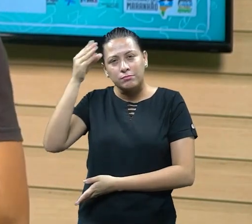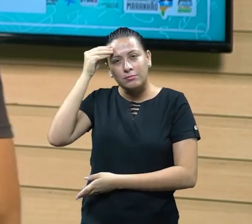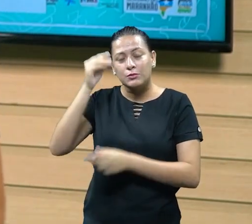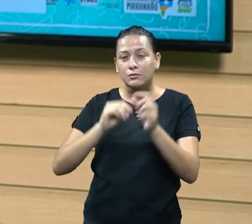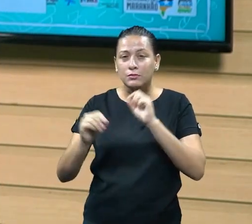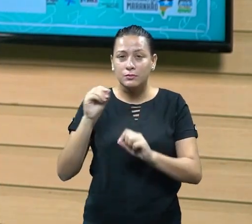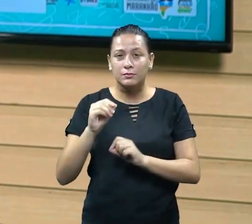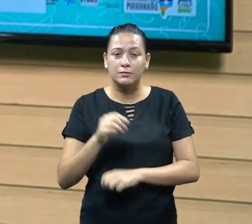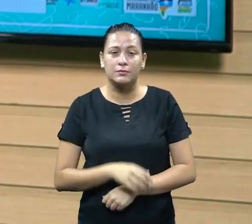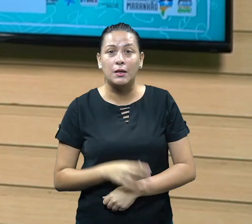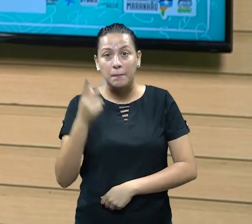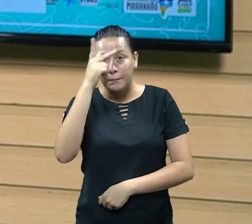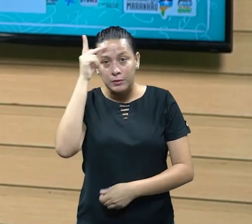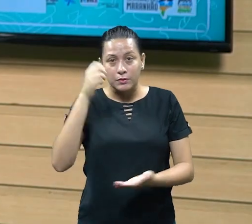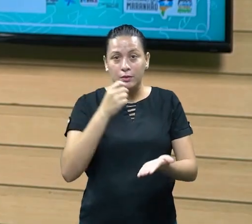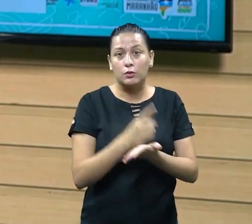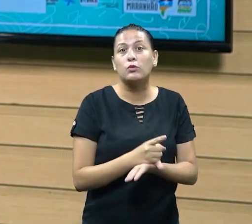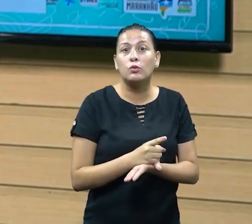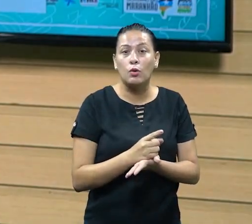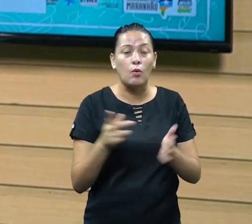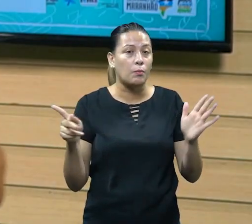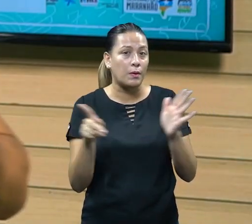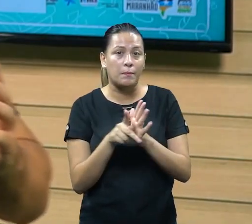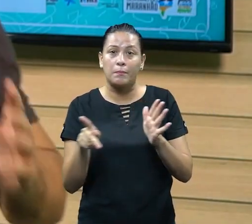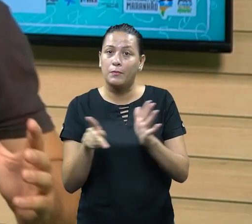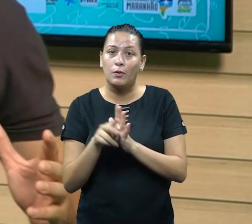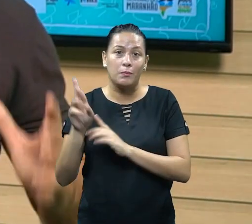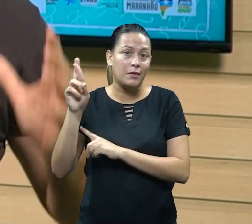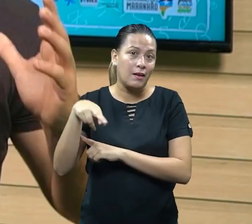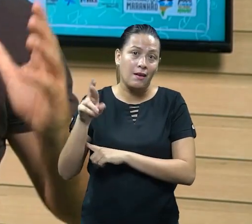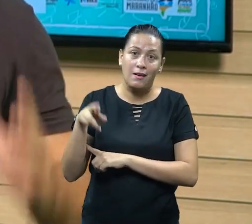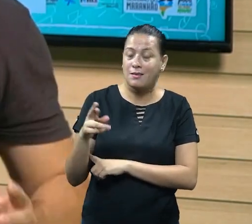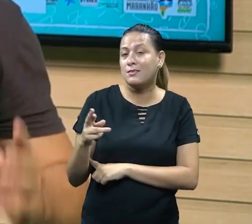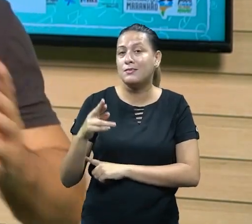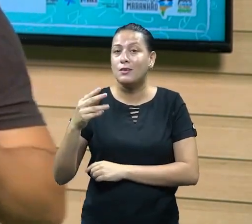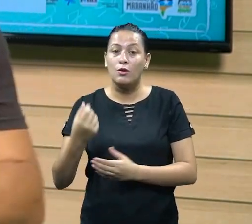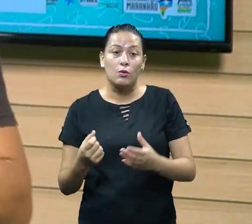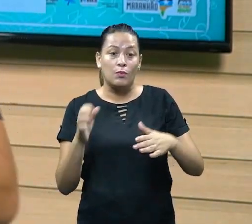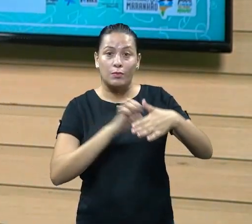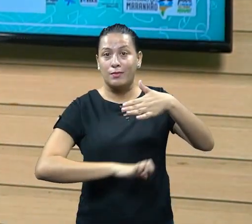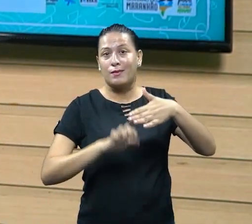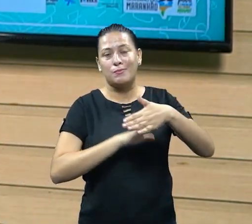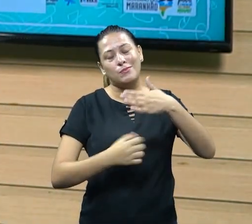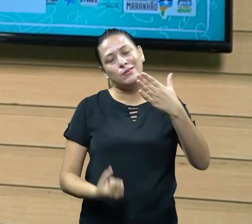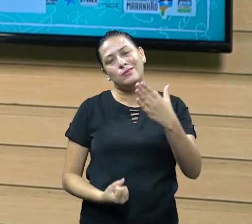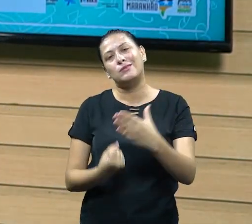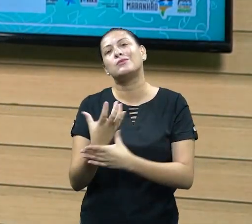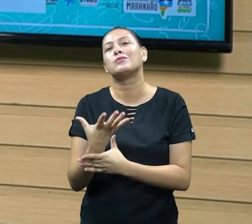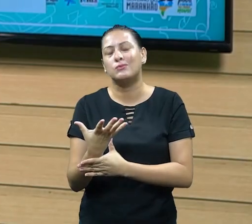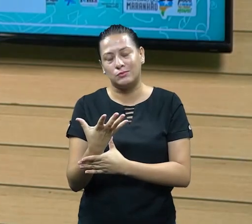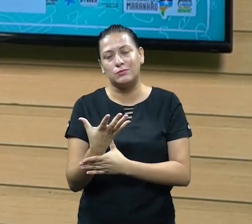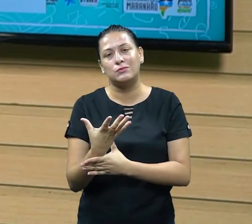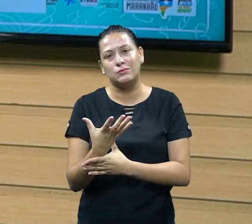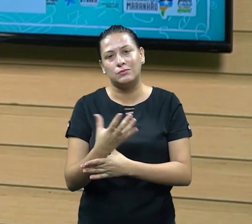o cliente é a razão de existir da empresa. Repetindo, o cliente é a razão de existir da empresa. Quando eu digo